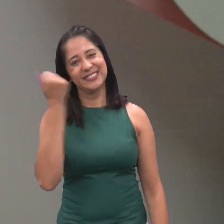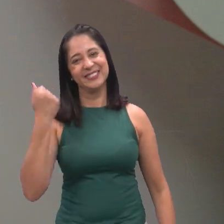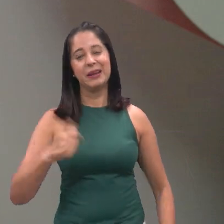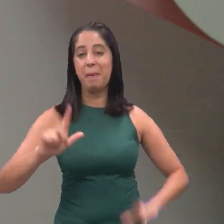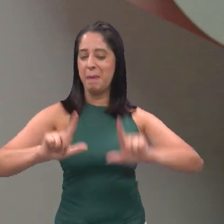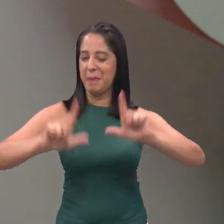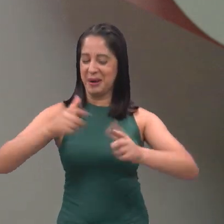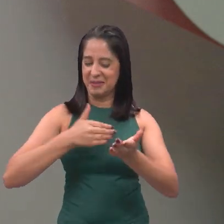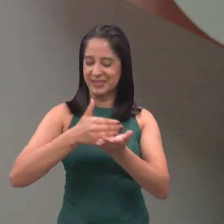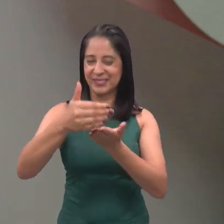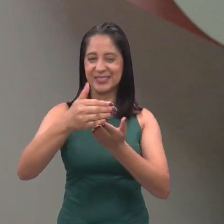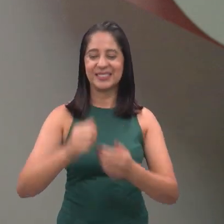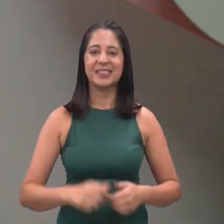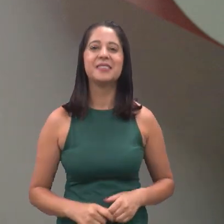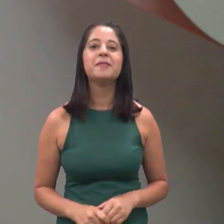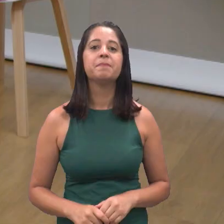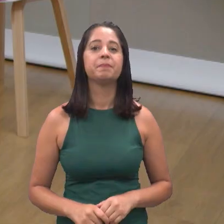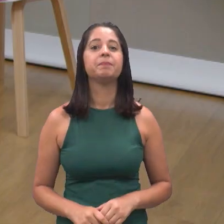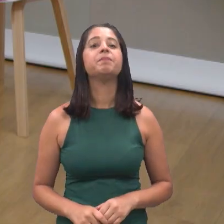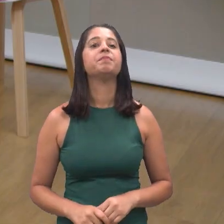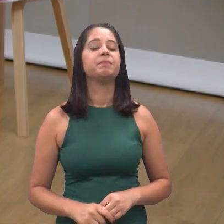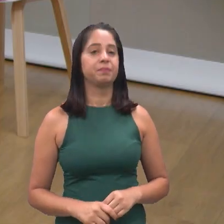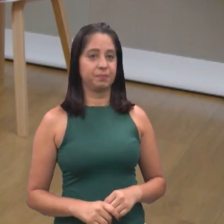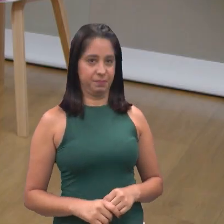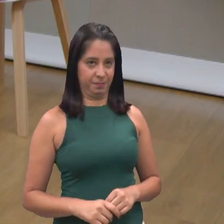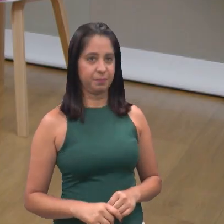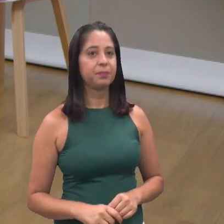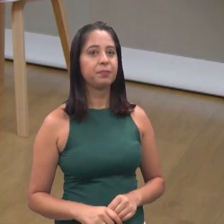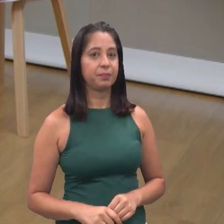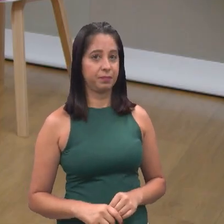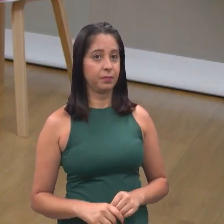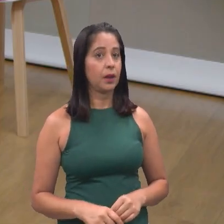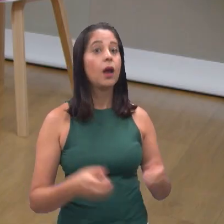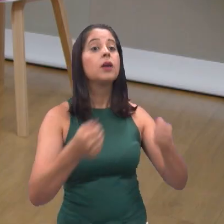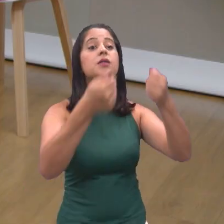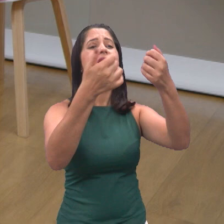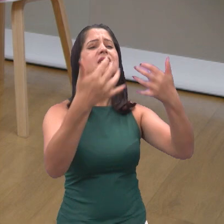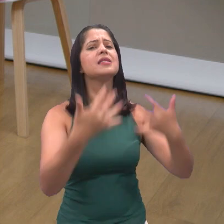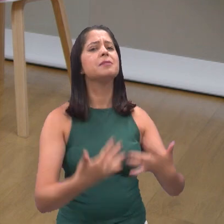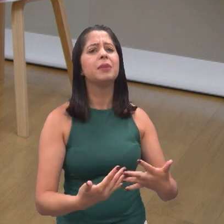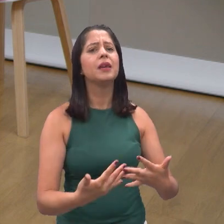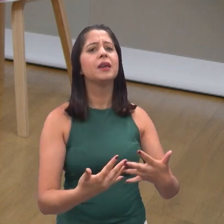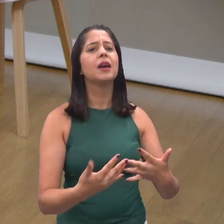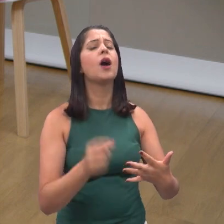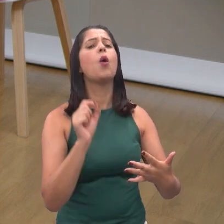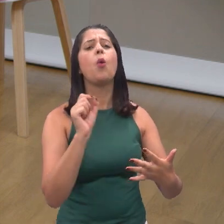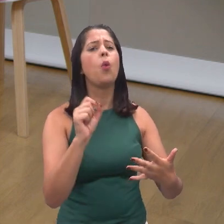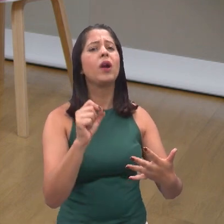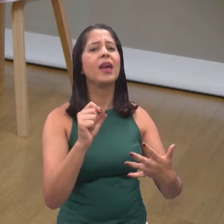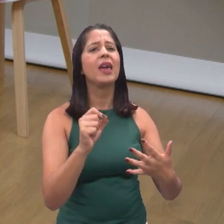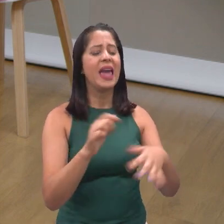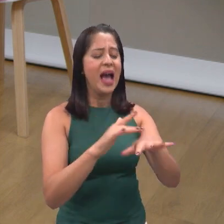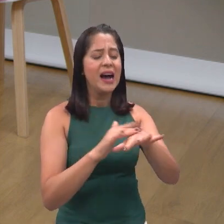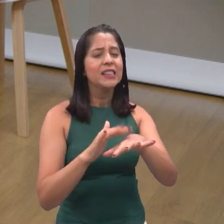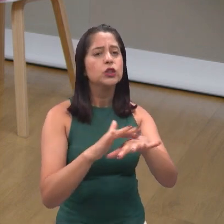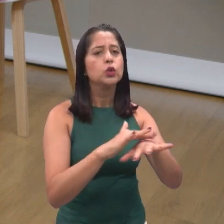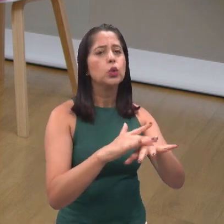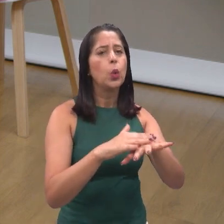Bem. Doutora, para a gente começar, vamos explicar para os telespectadores o que são, na verdade, as